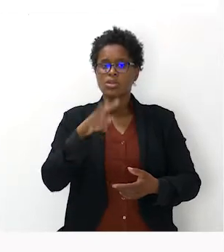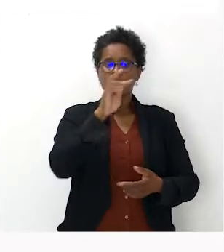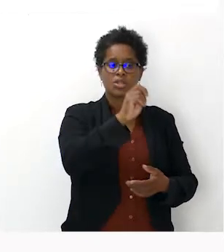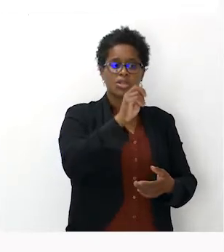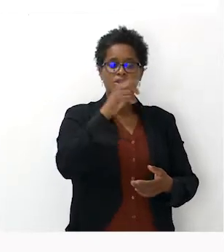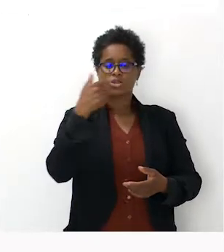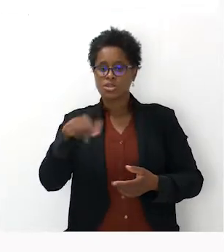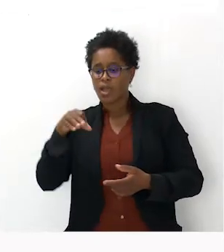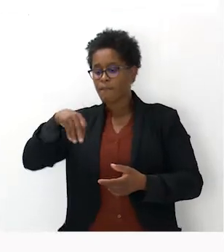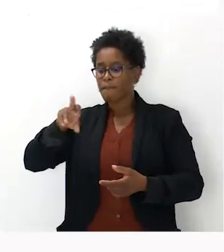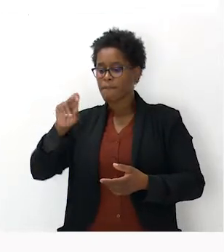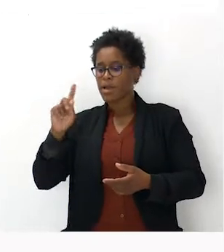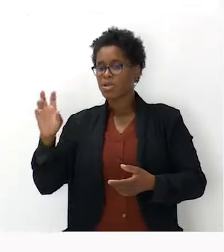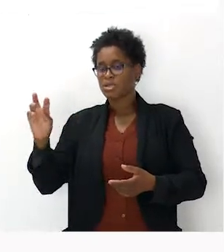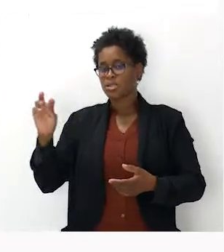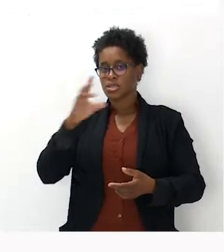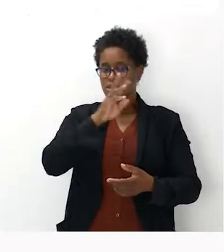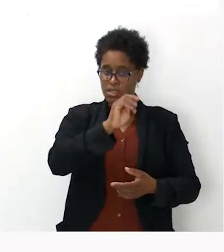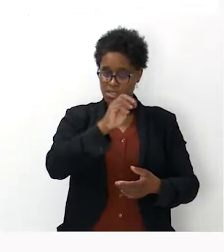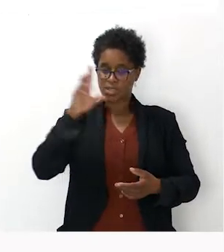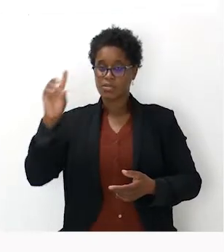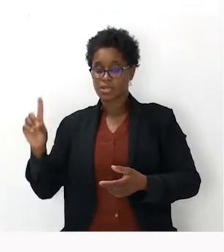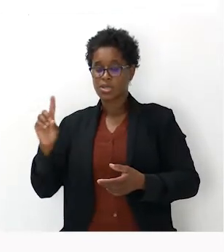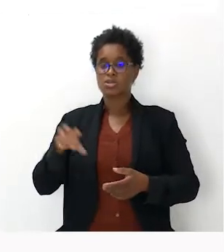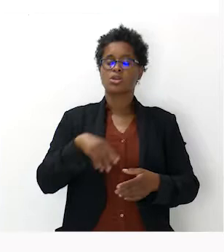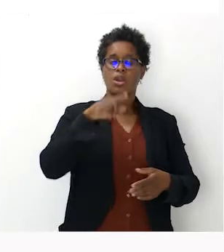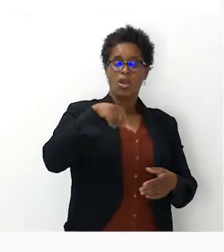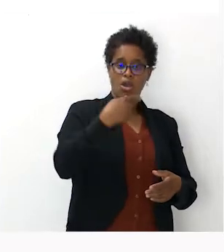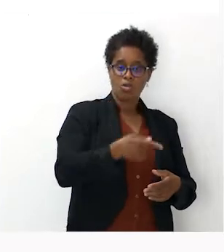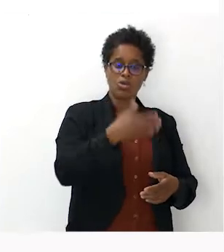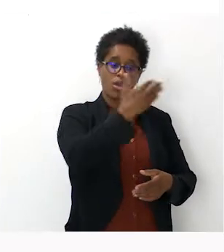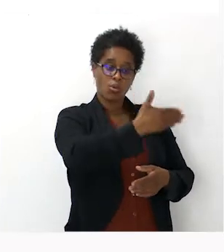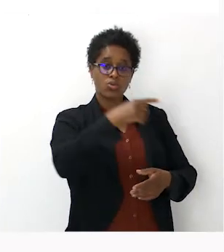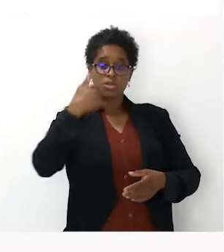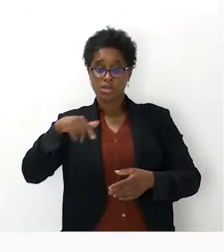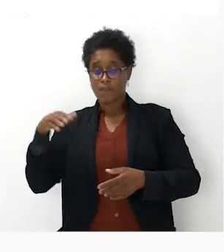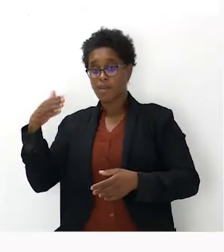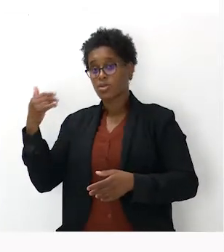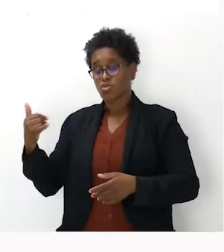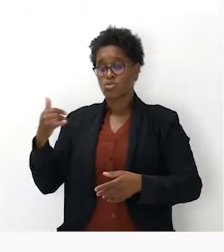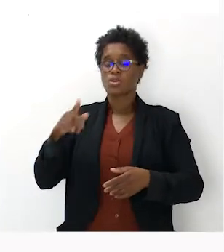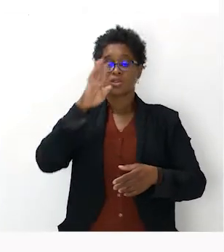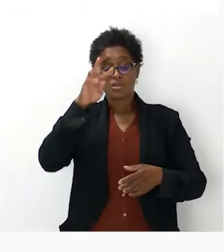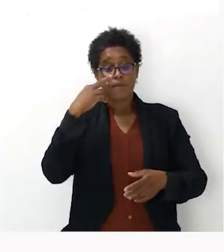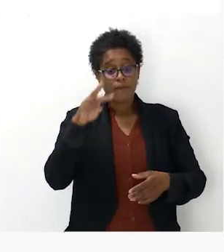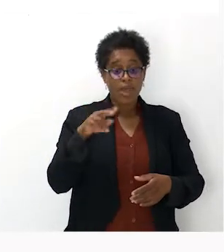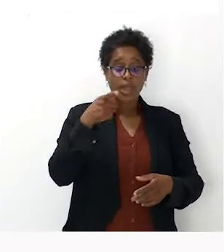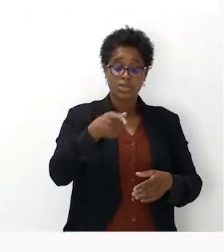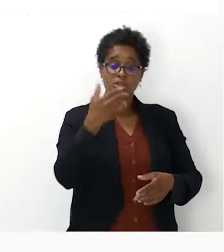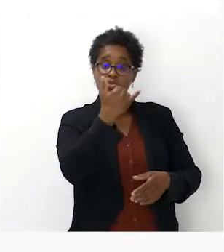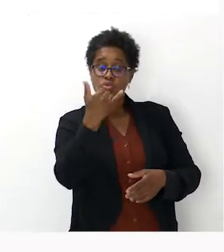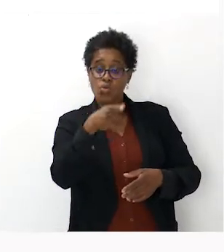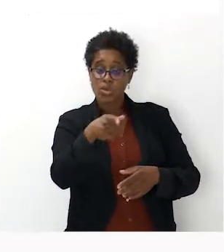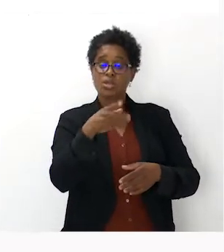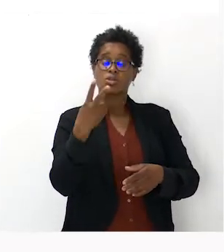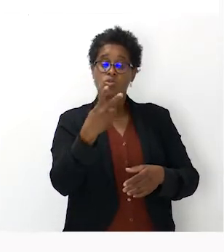6 e a outra razão 1 está para 2. Se repararem, essas duas